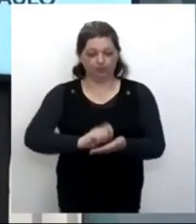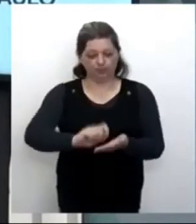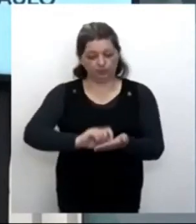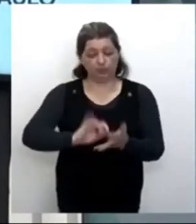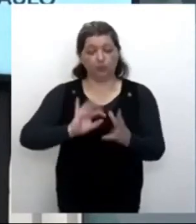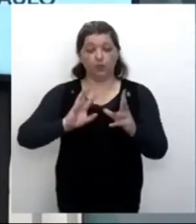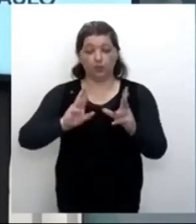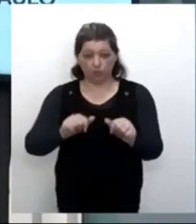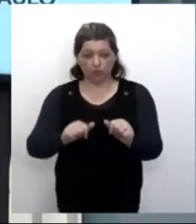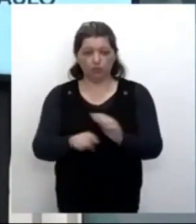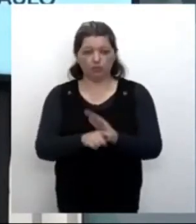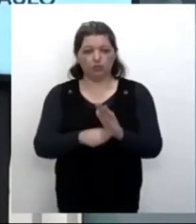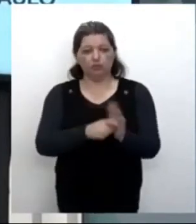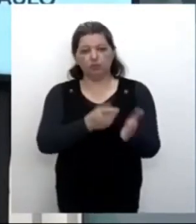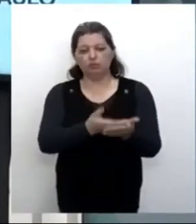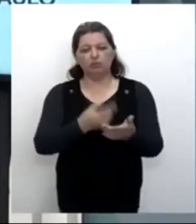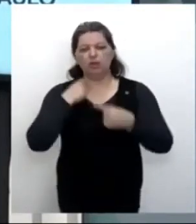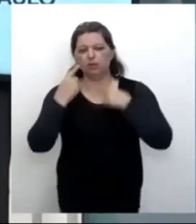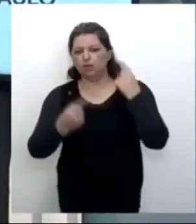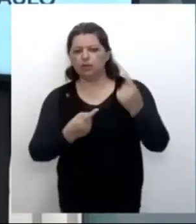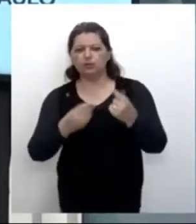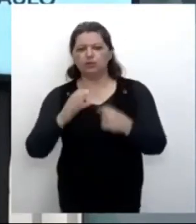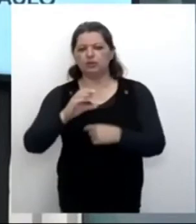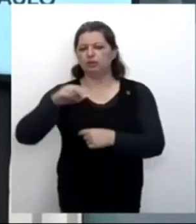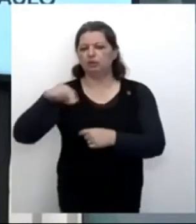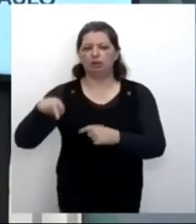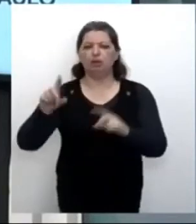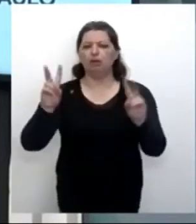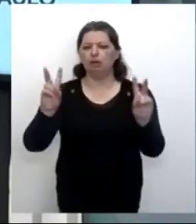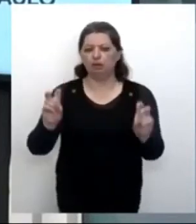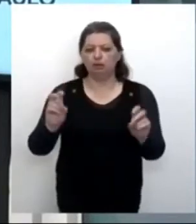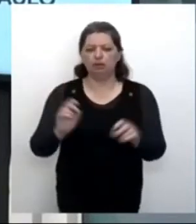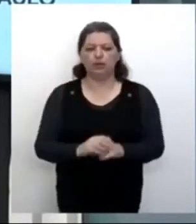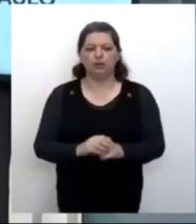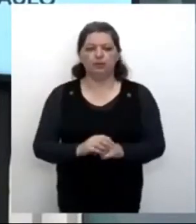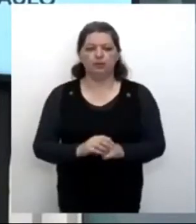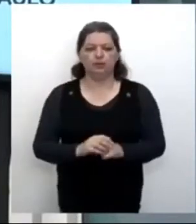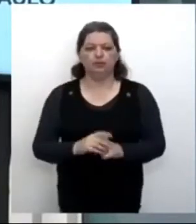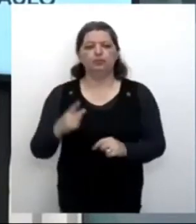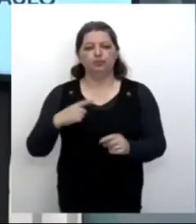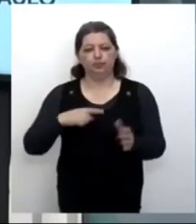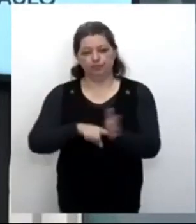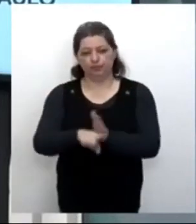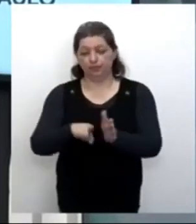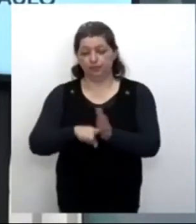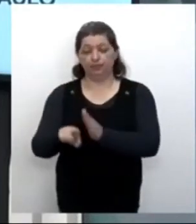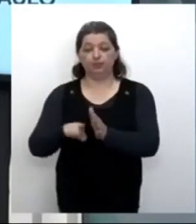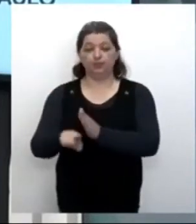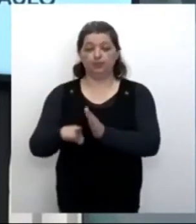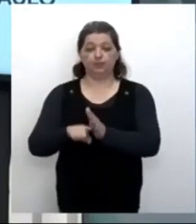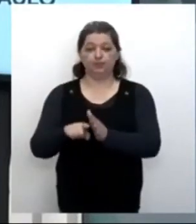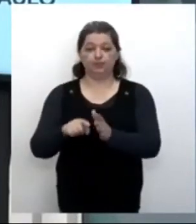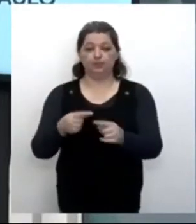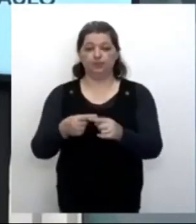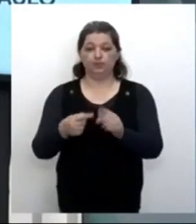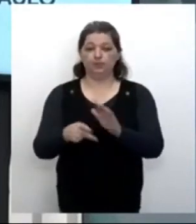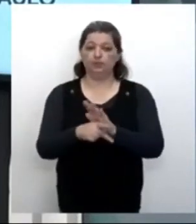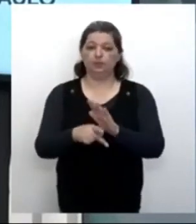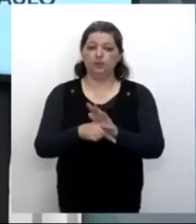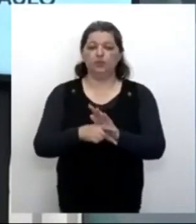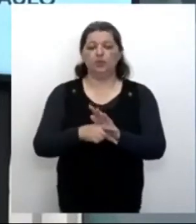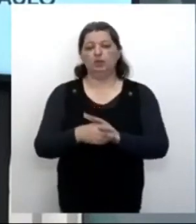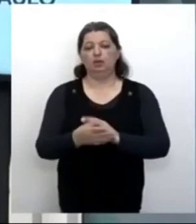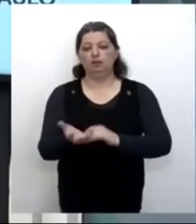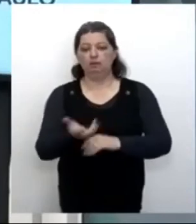você ficou com relação à cinemática. Eu coloquei ali algumas questões sobre velocidade